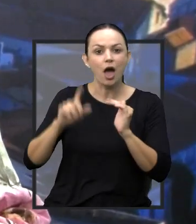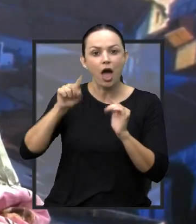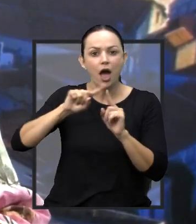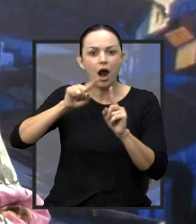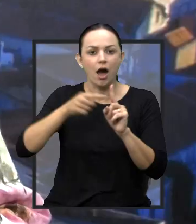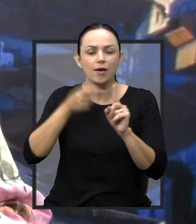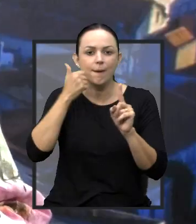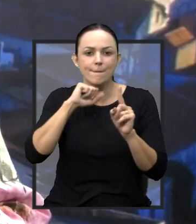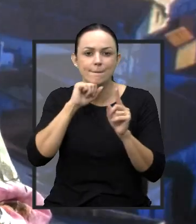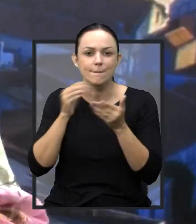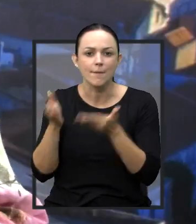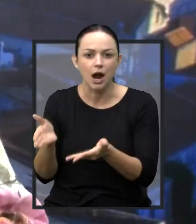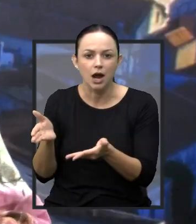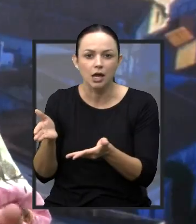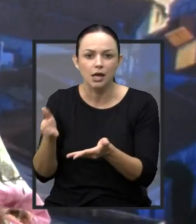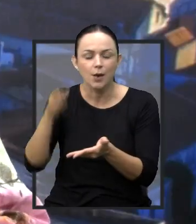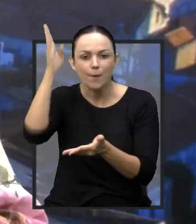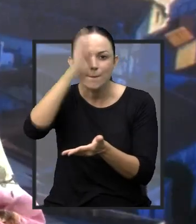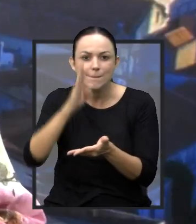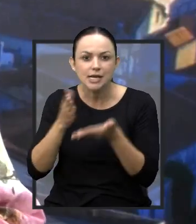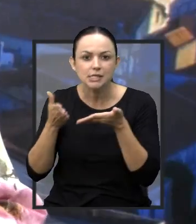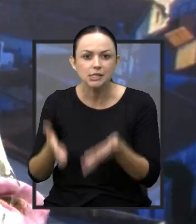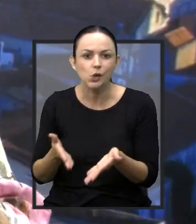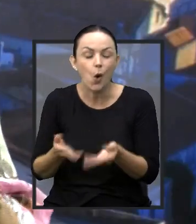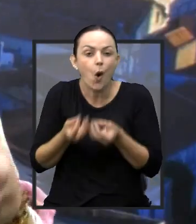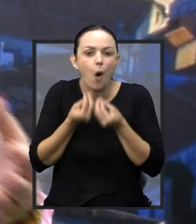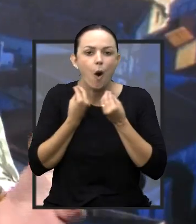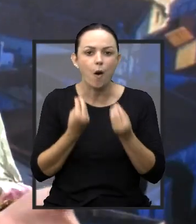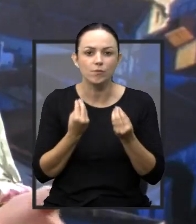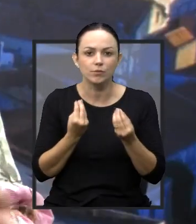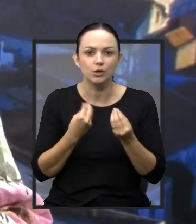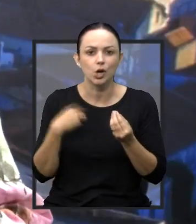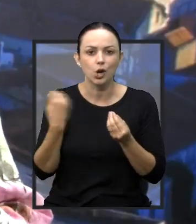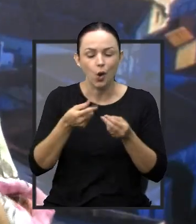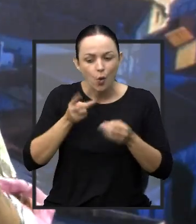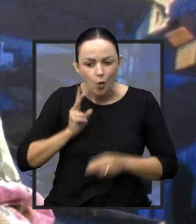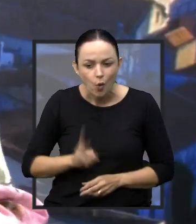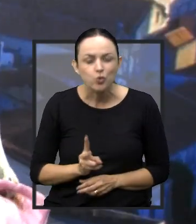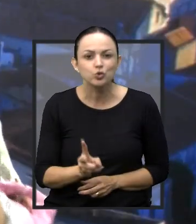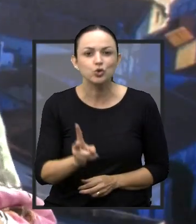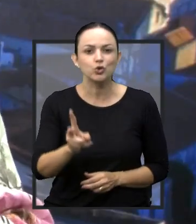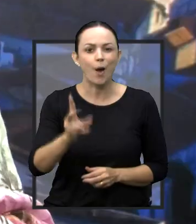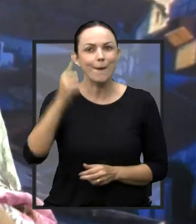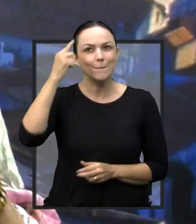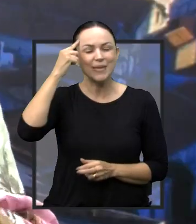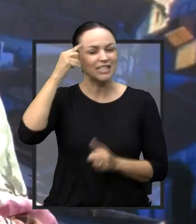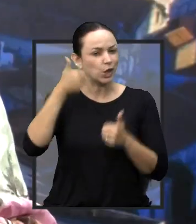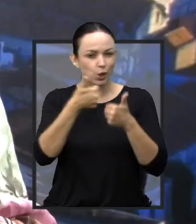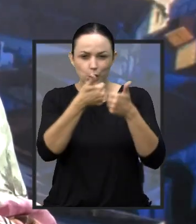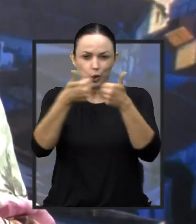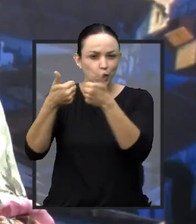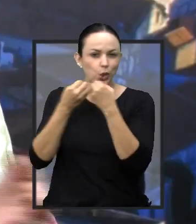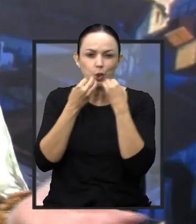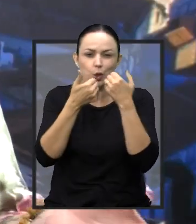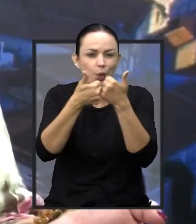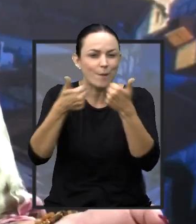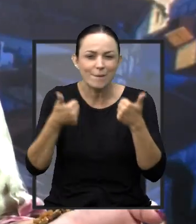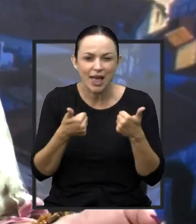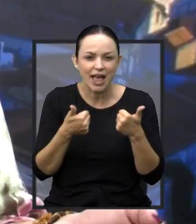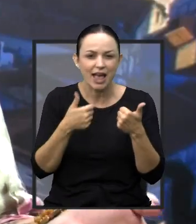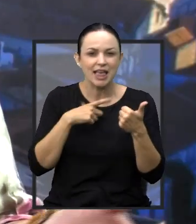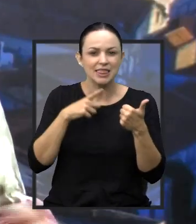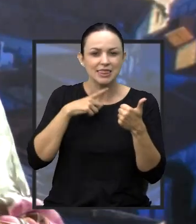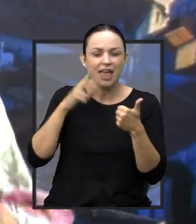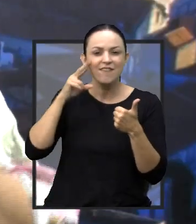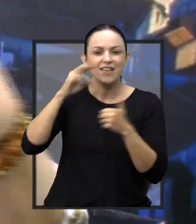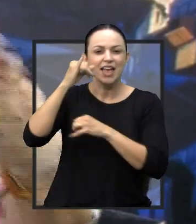nosso Brasil. Então, como que nós podemos continuar, né, achando que está tudo bem, discursos de ódio, como a gente